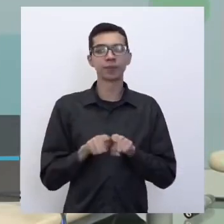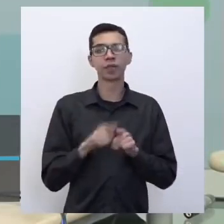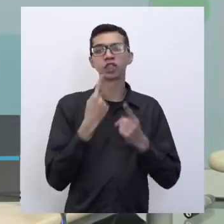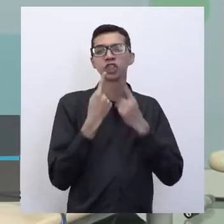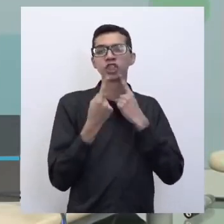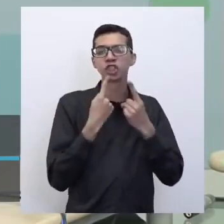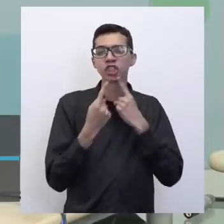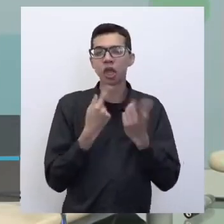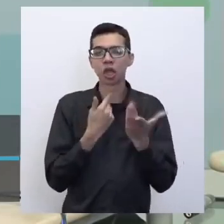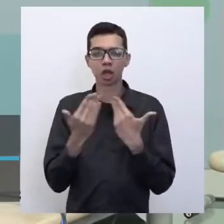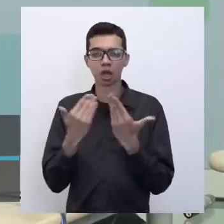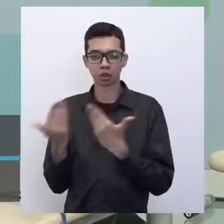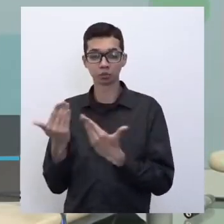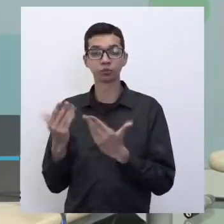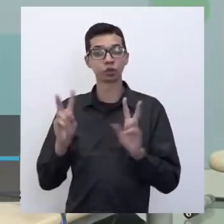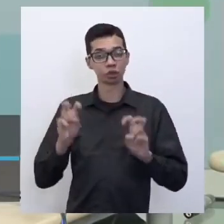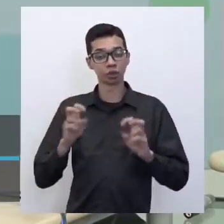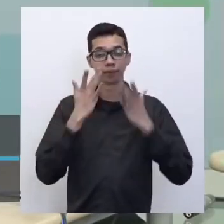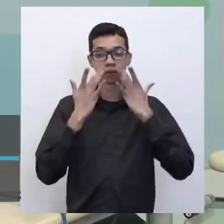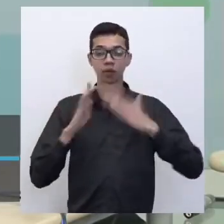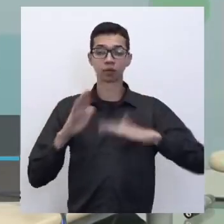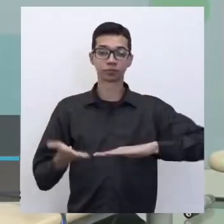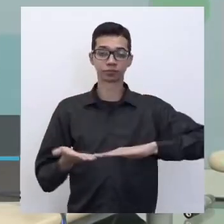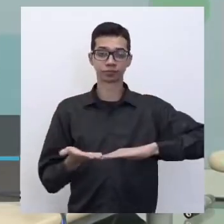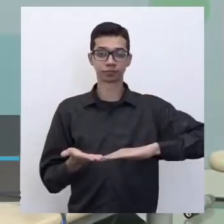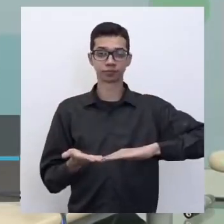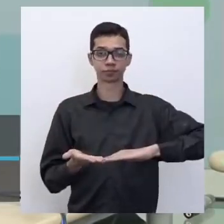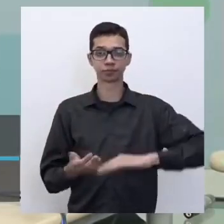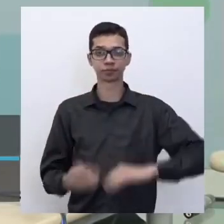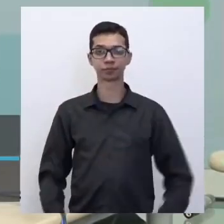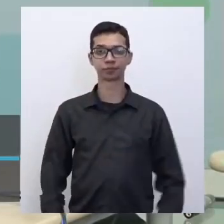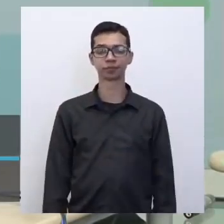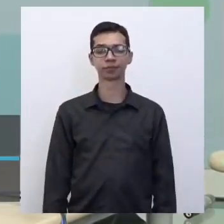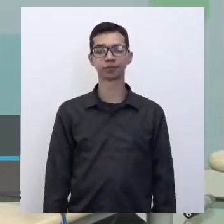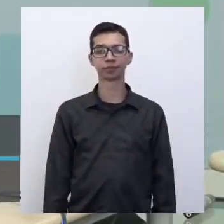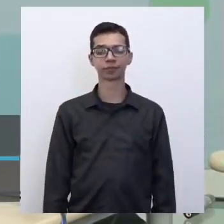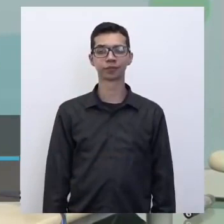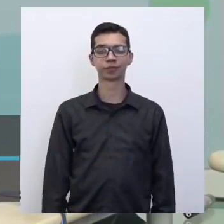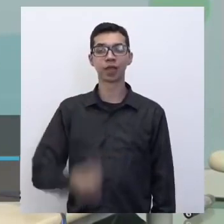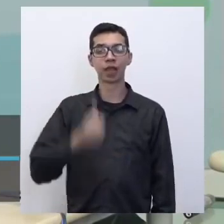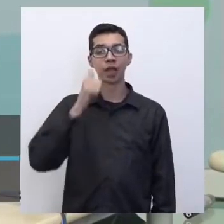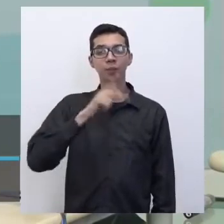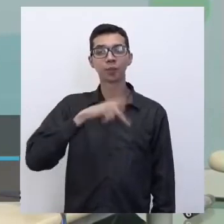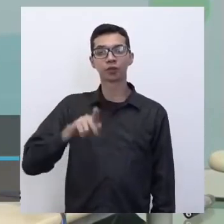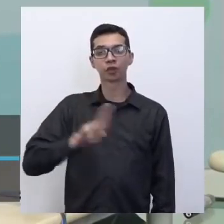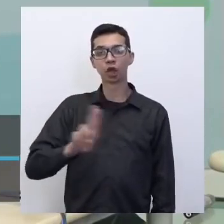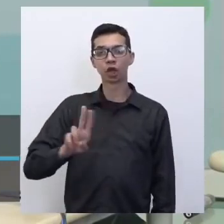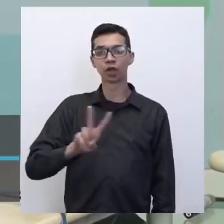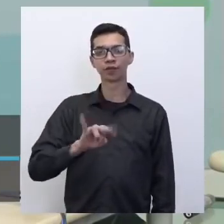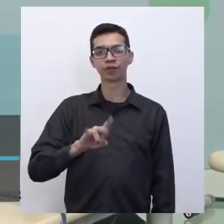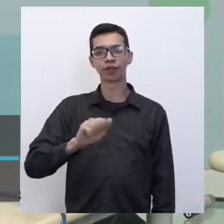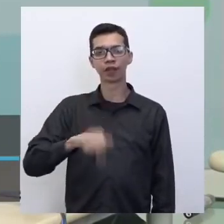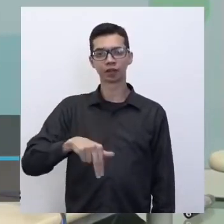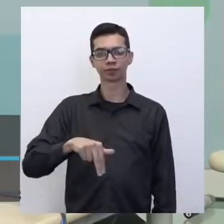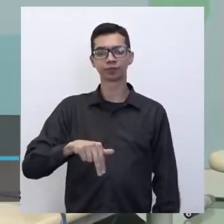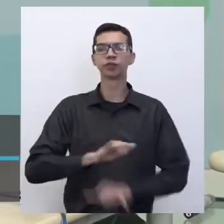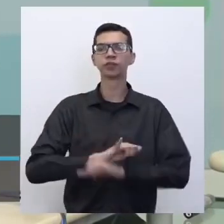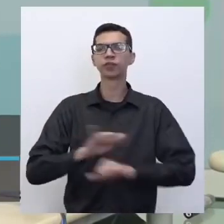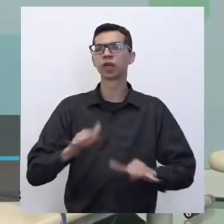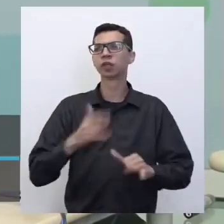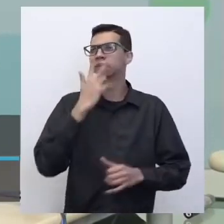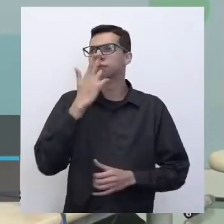aí do teatro contemporâneo. Vamos lá, mais um. A professora Vivian cita a ausência de cenário,